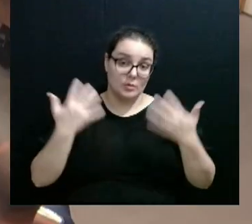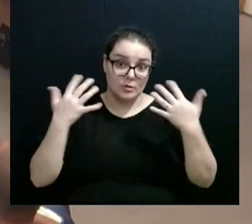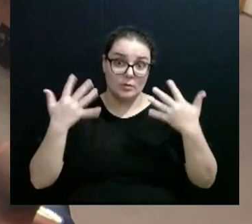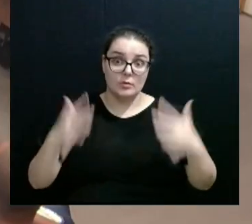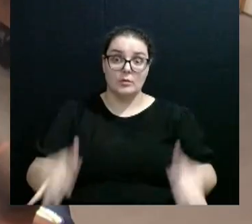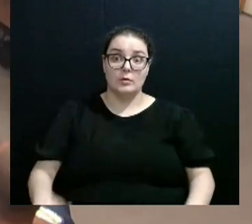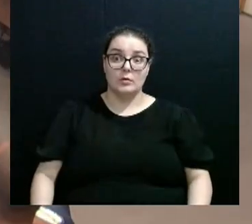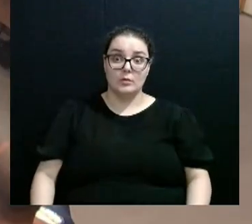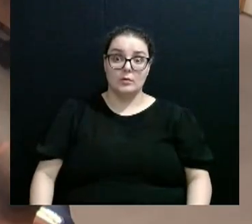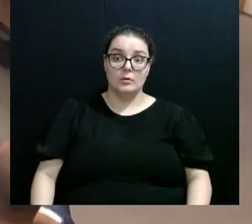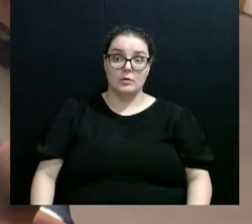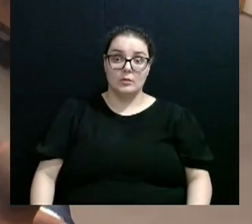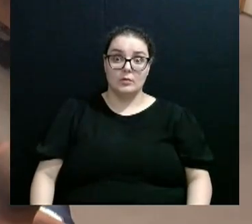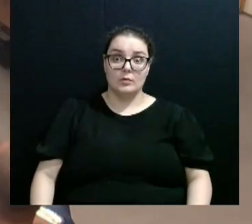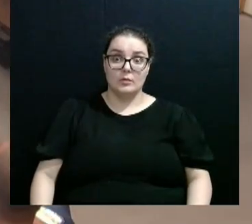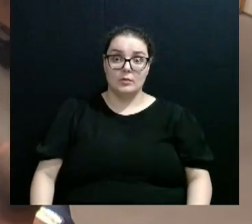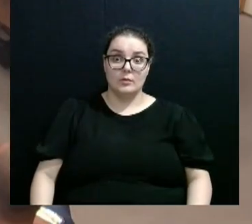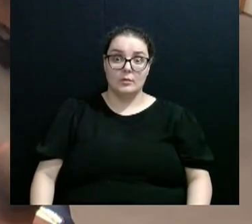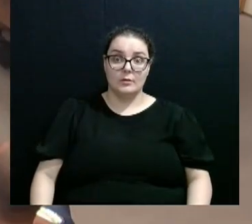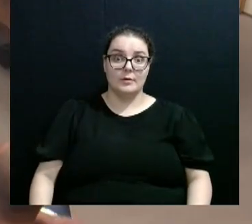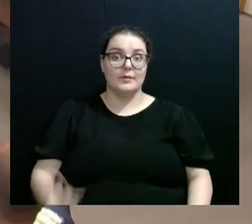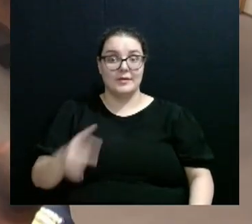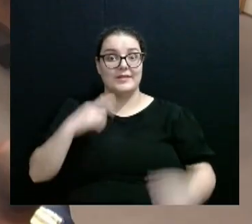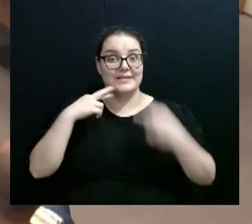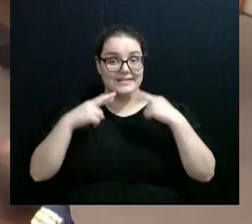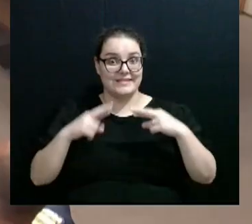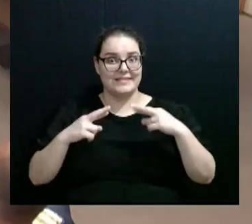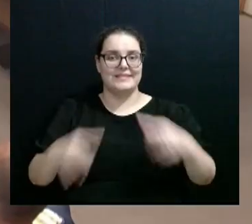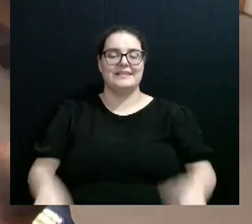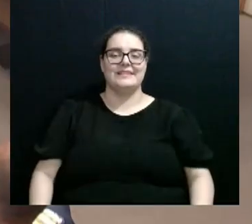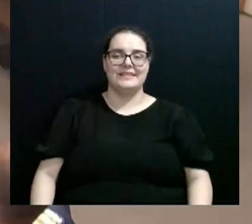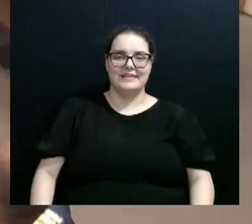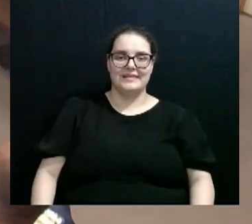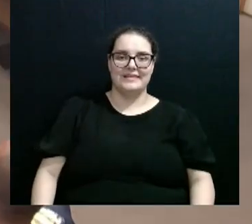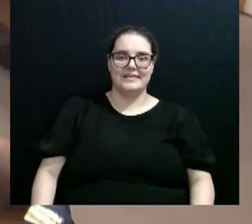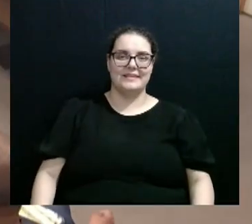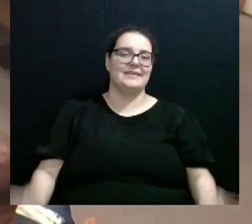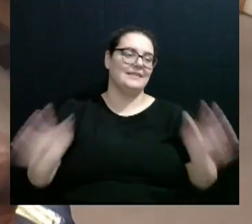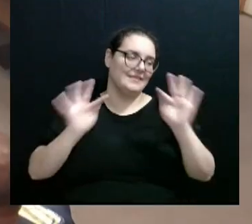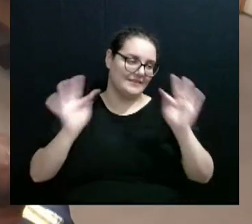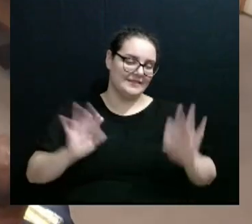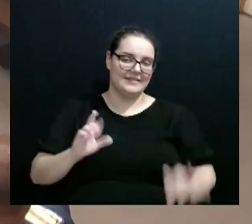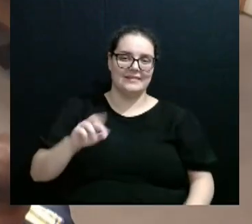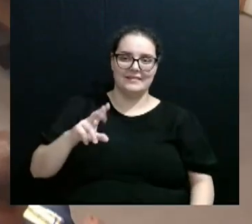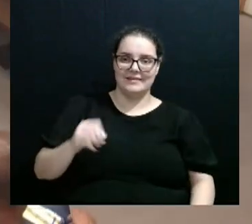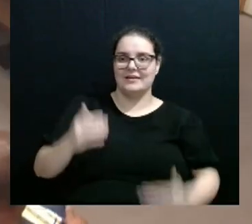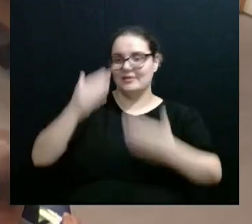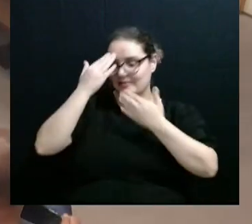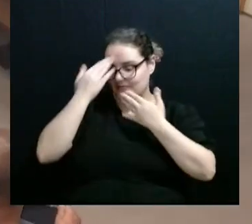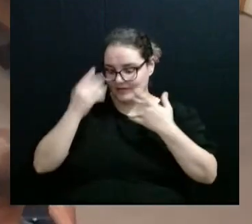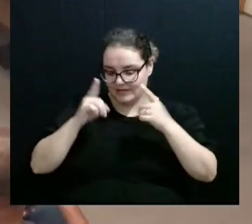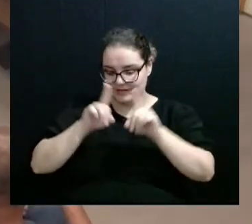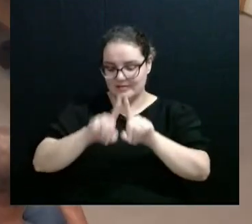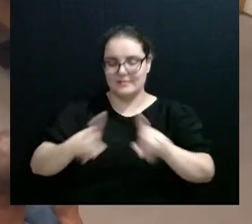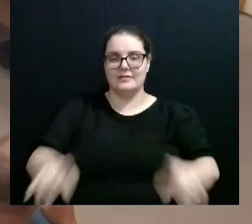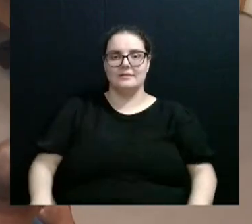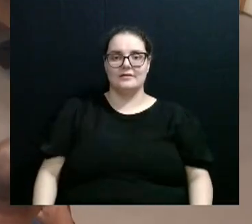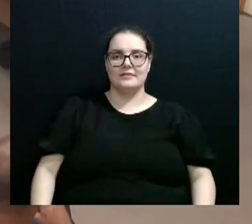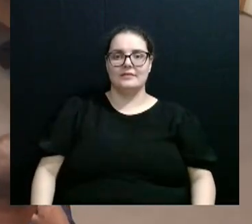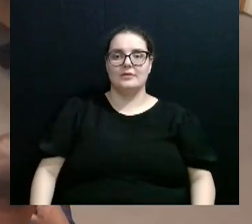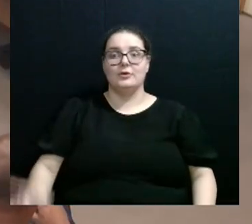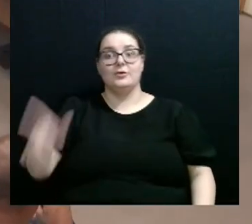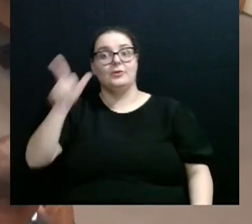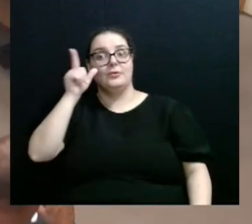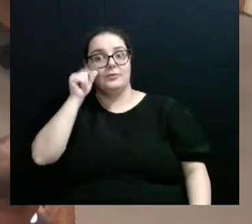mais reclamação. Feliz demais, Carol. Obrigada pela parceria. A gente Obrigado. fez o Wave e